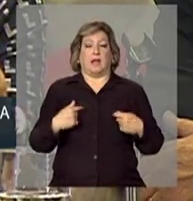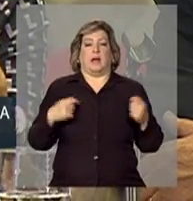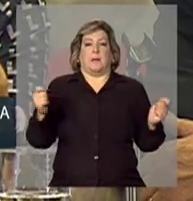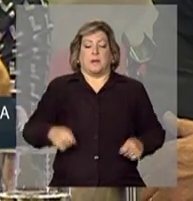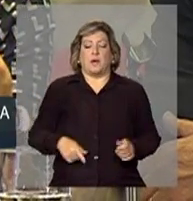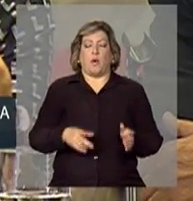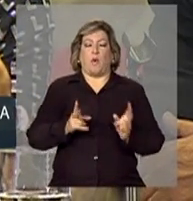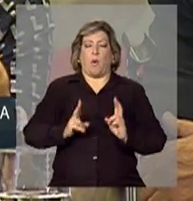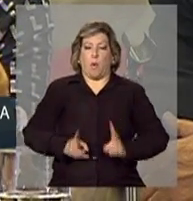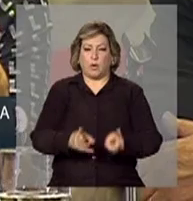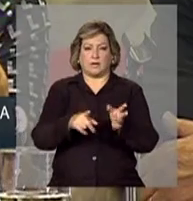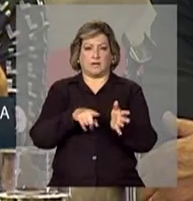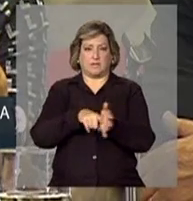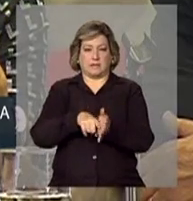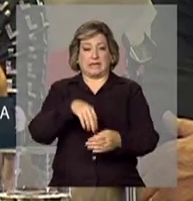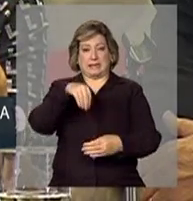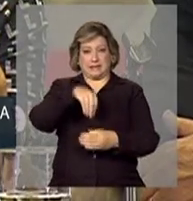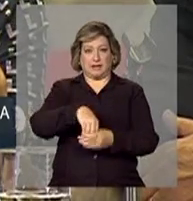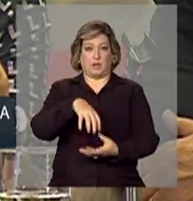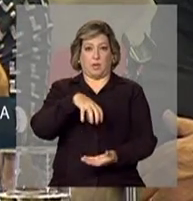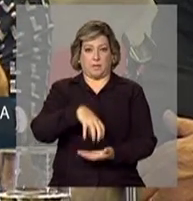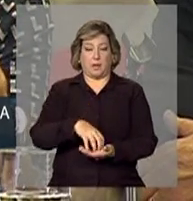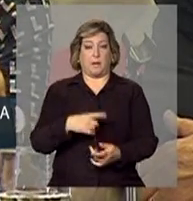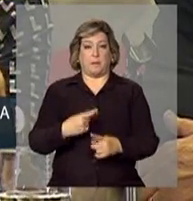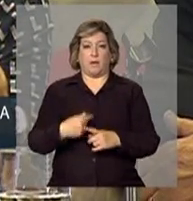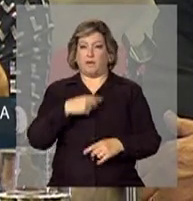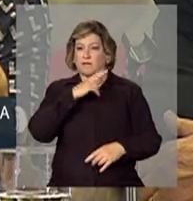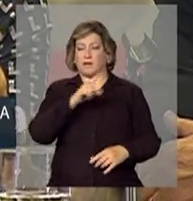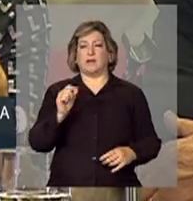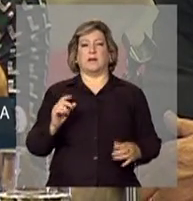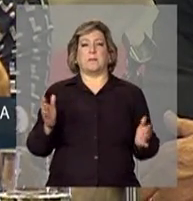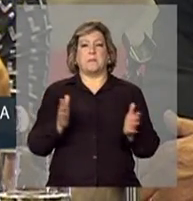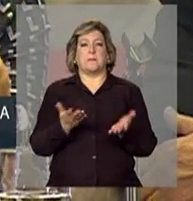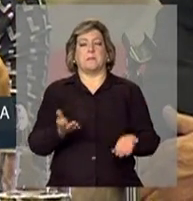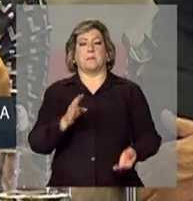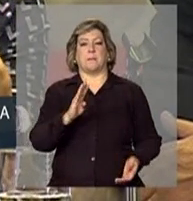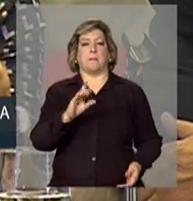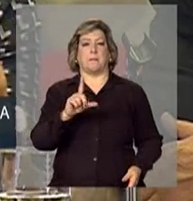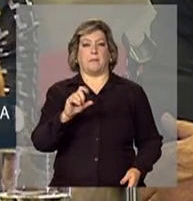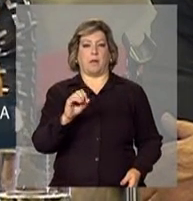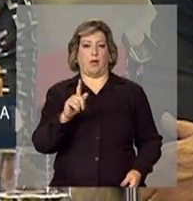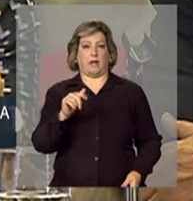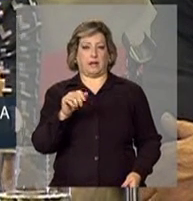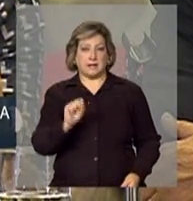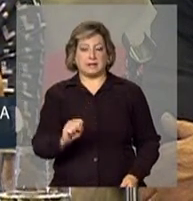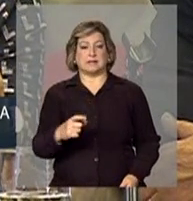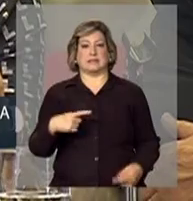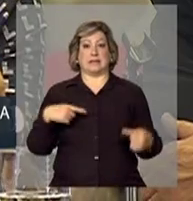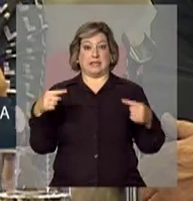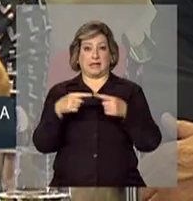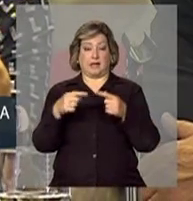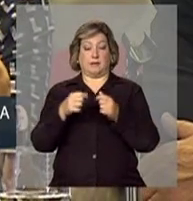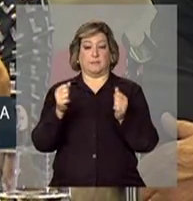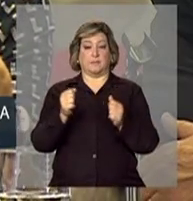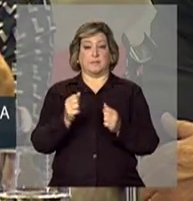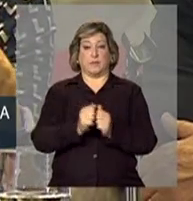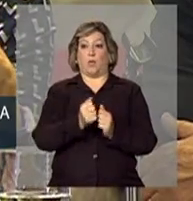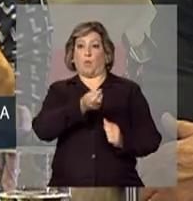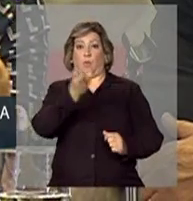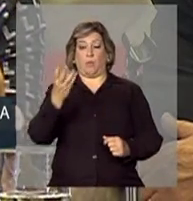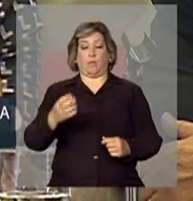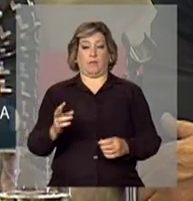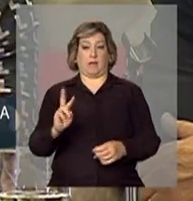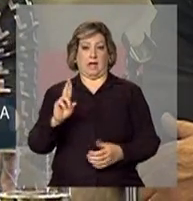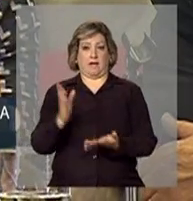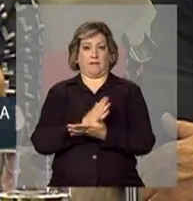na comissão. Porque o que a gente vê de pequenos blogs e alguns blogs ligados a grandes revistas e grandes jornais, dizendo que